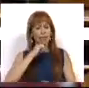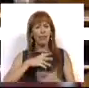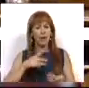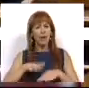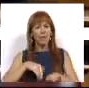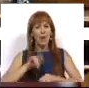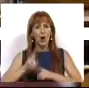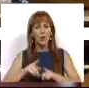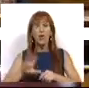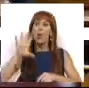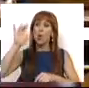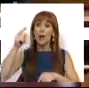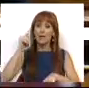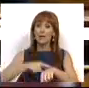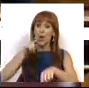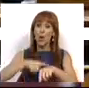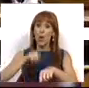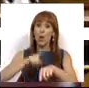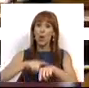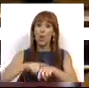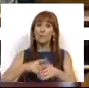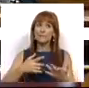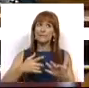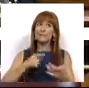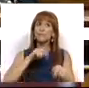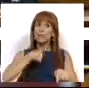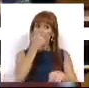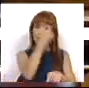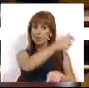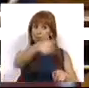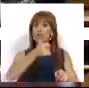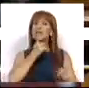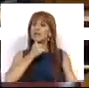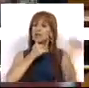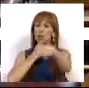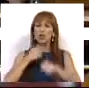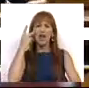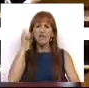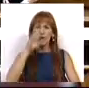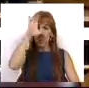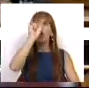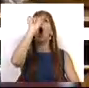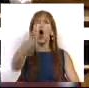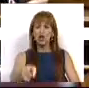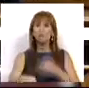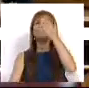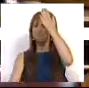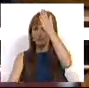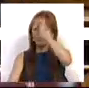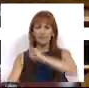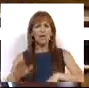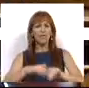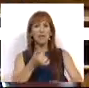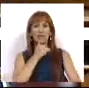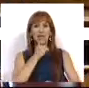permanentemente a fazer para quando for a hora de serem eles a decidir o destino do Governo, aí sim